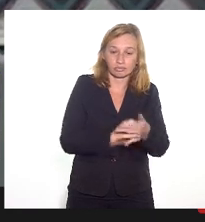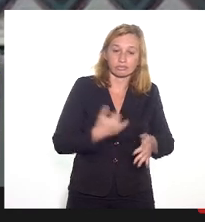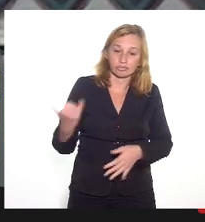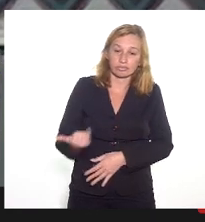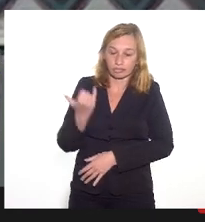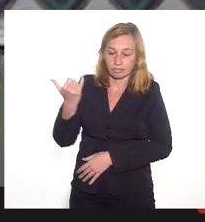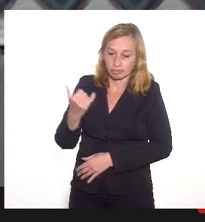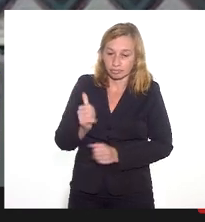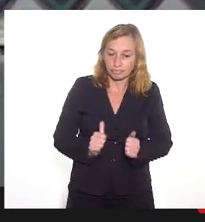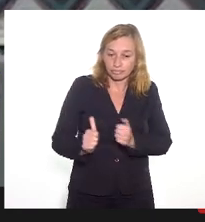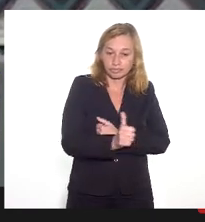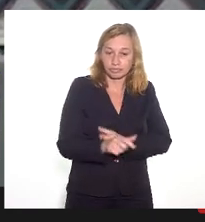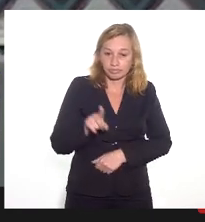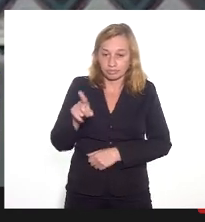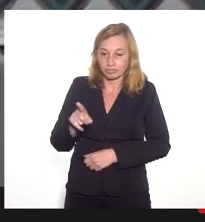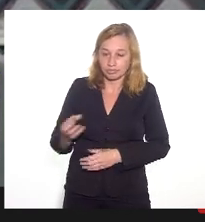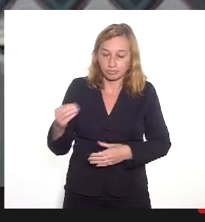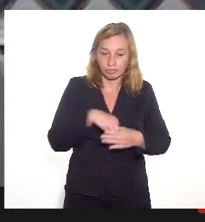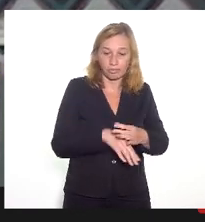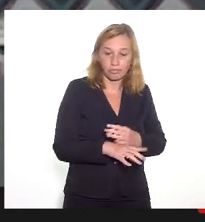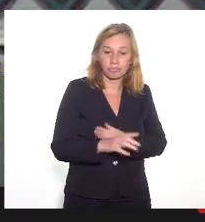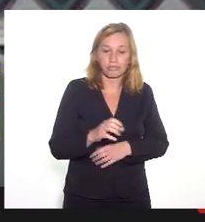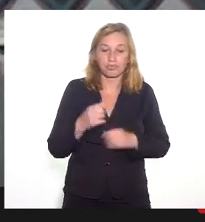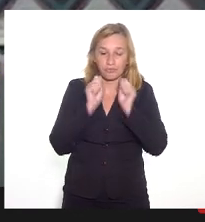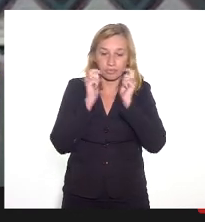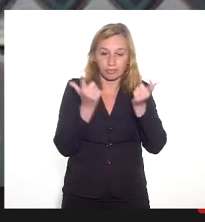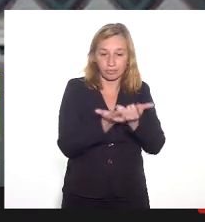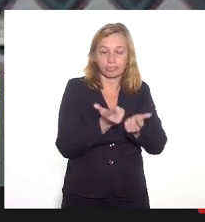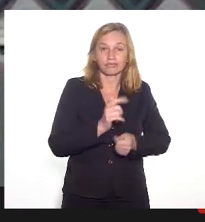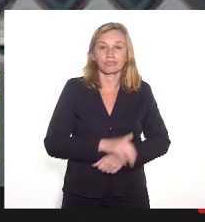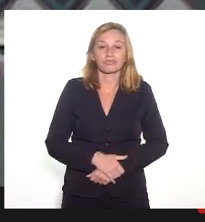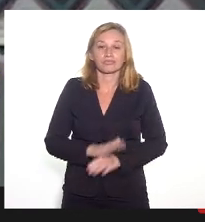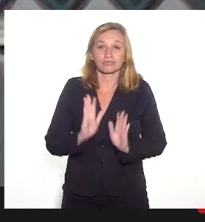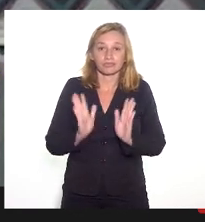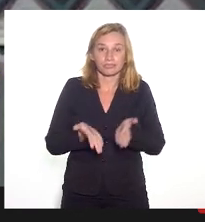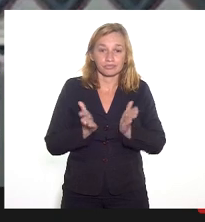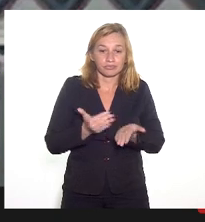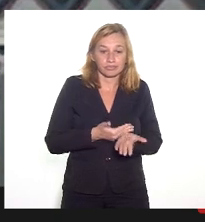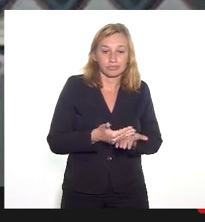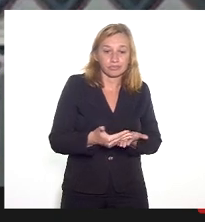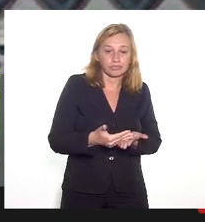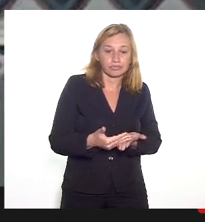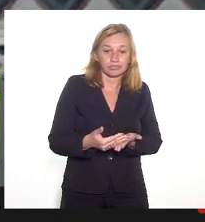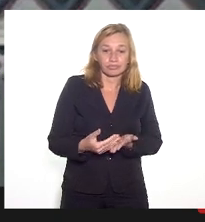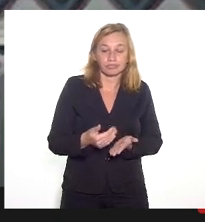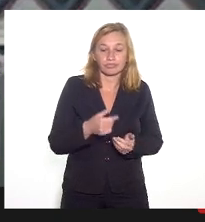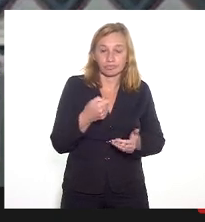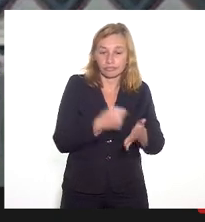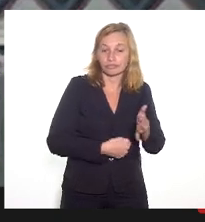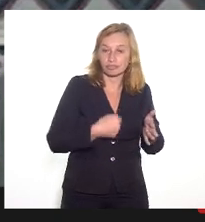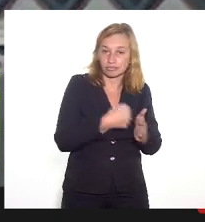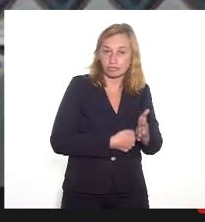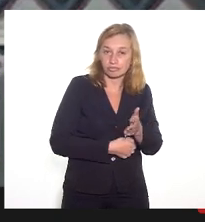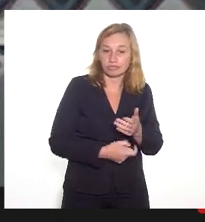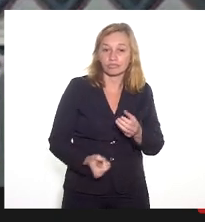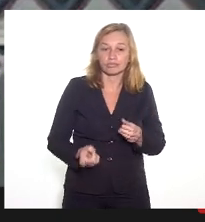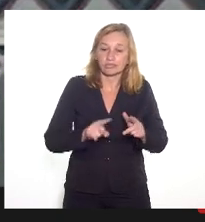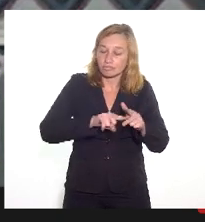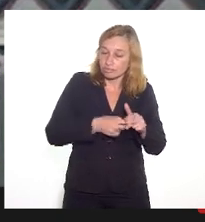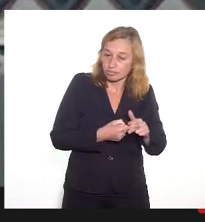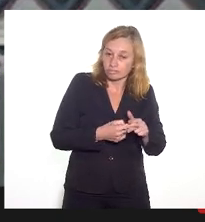frente que você implementa na Assembleia Legislativa, né? Hoje é o início de uma luta que se